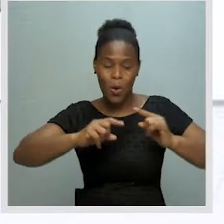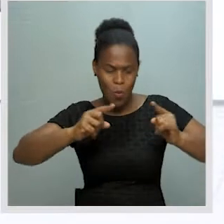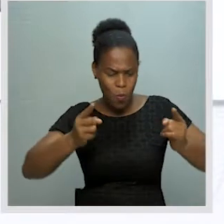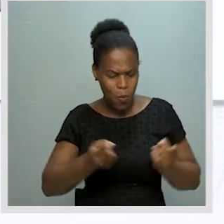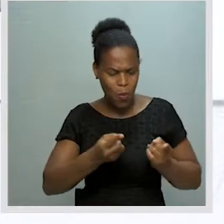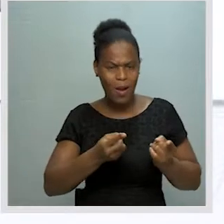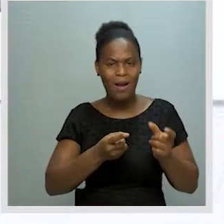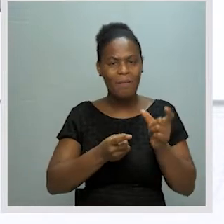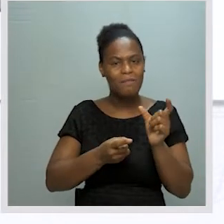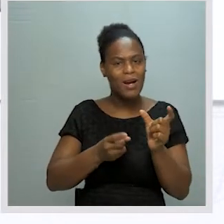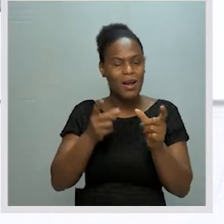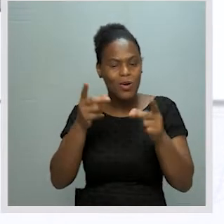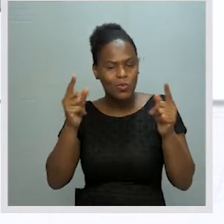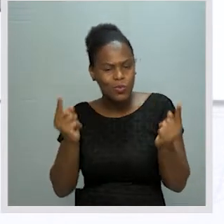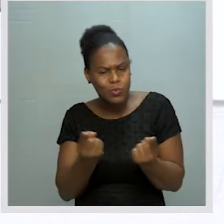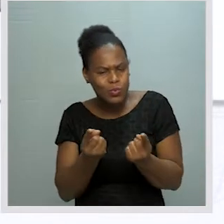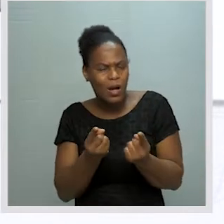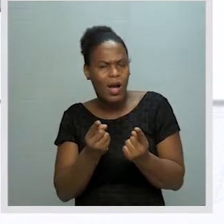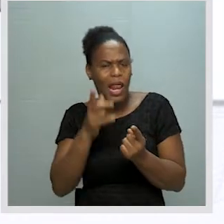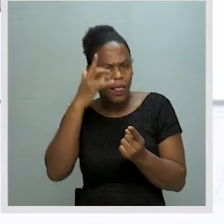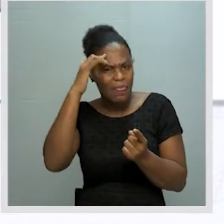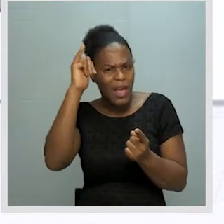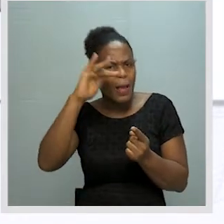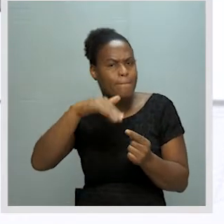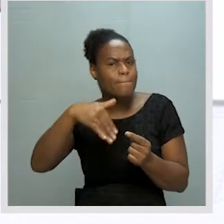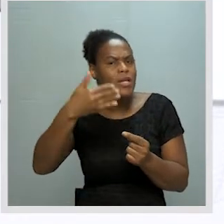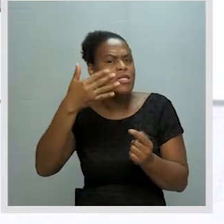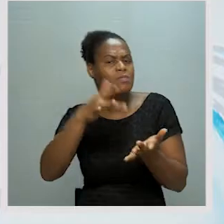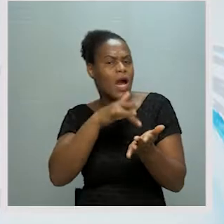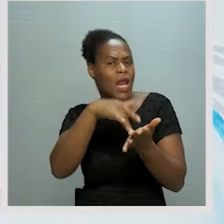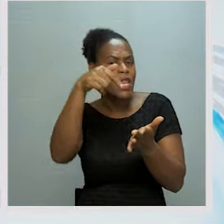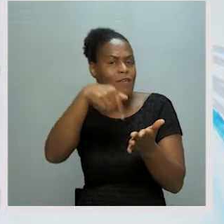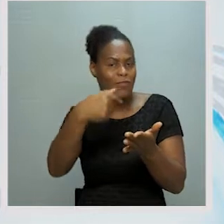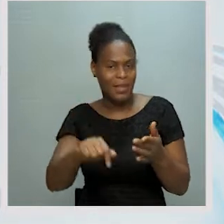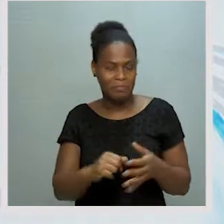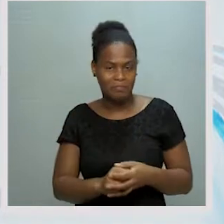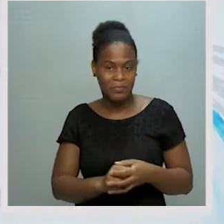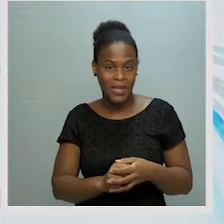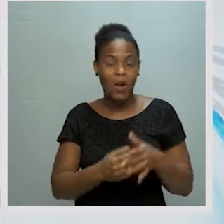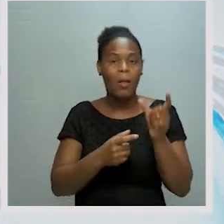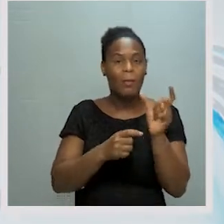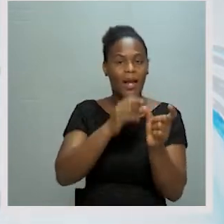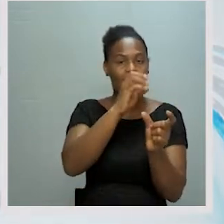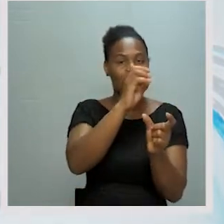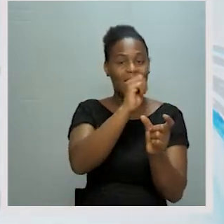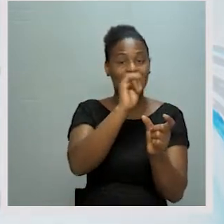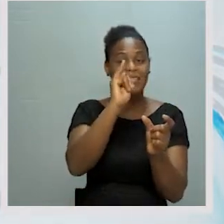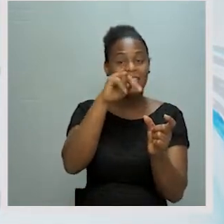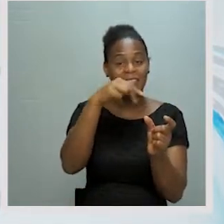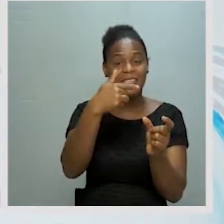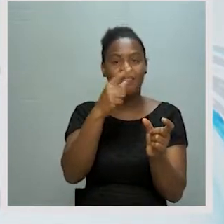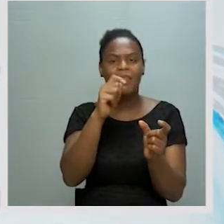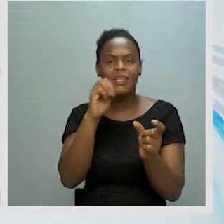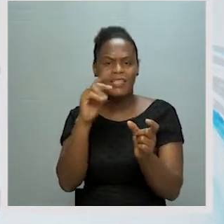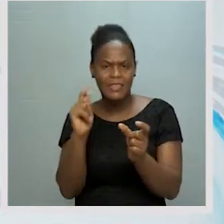ou mesmo um resumo das principais ideias contidas nas obras. Sobre o resumo e sobre a síntese é uma matéria que nós